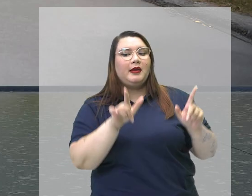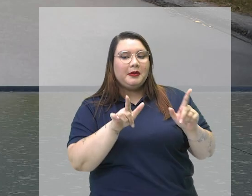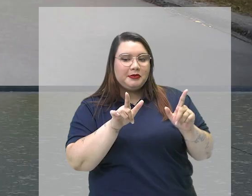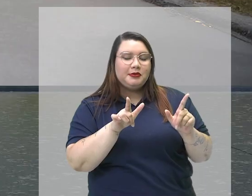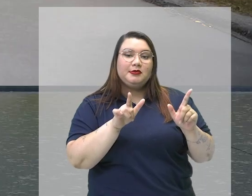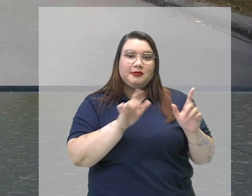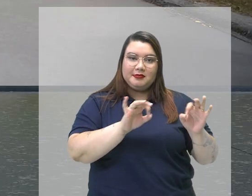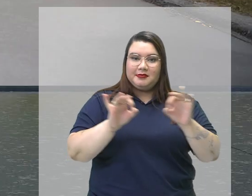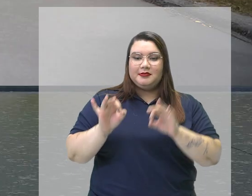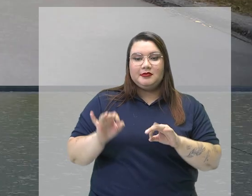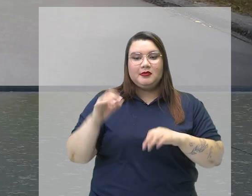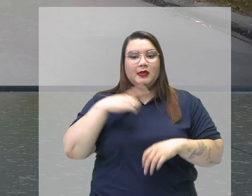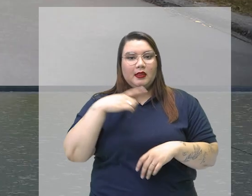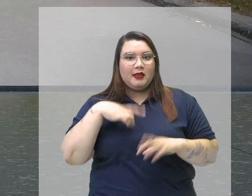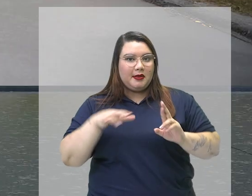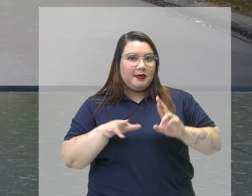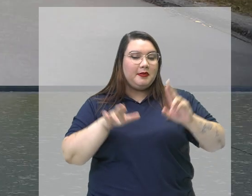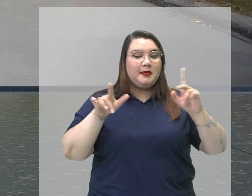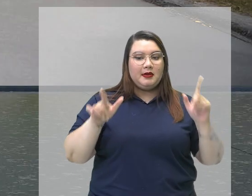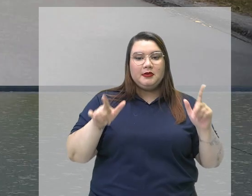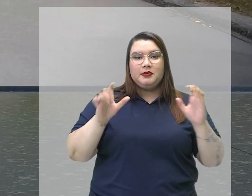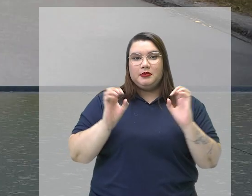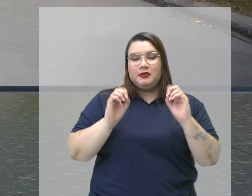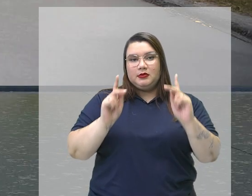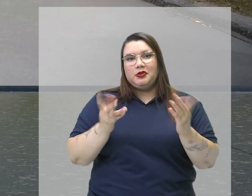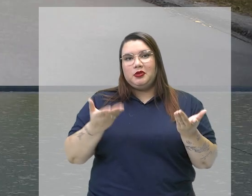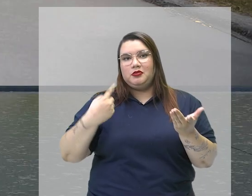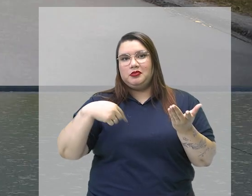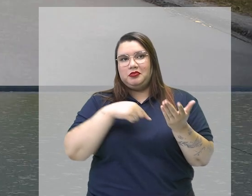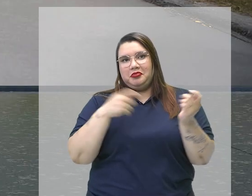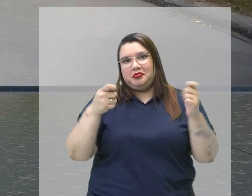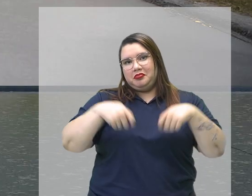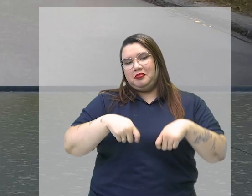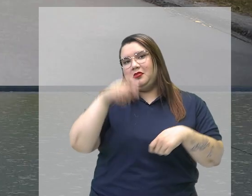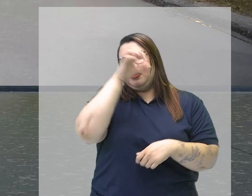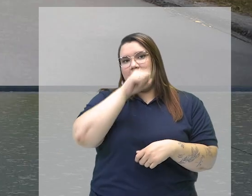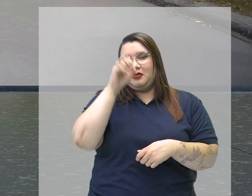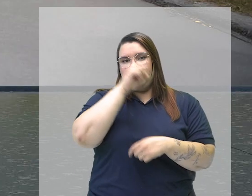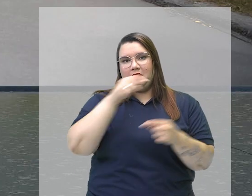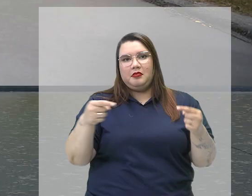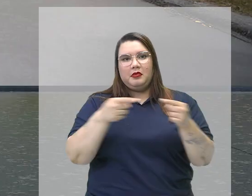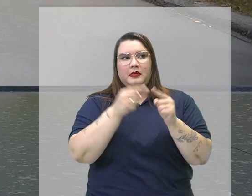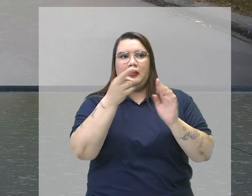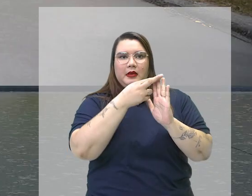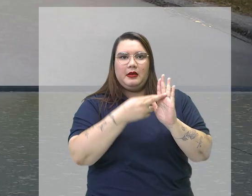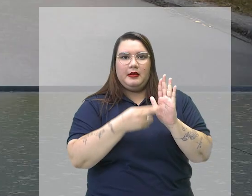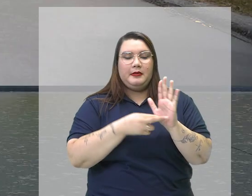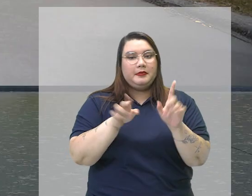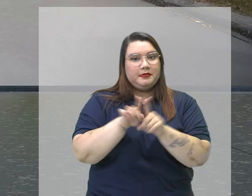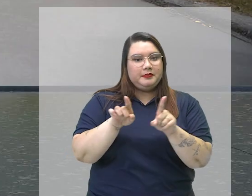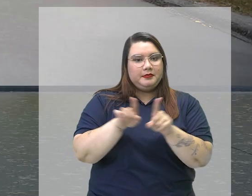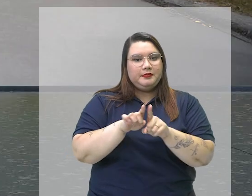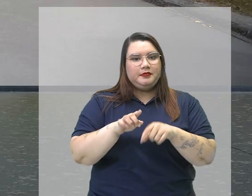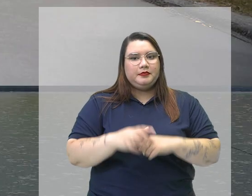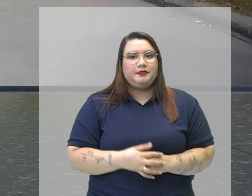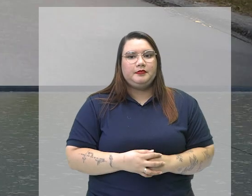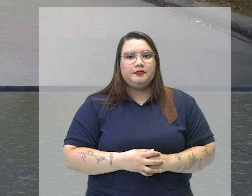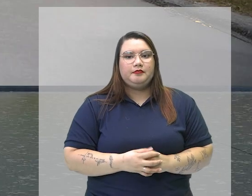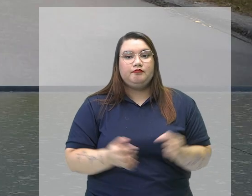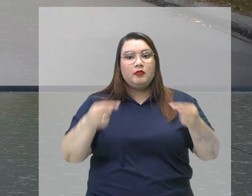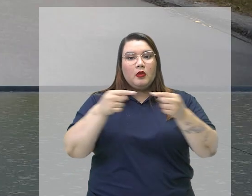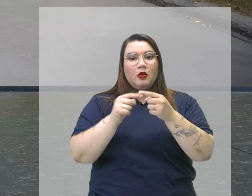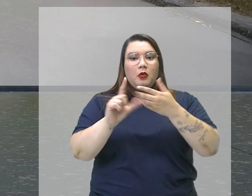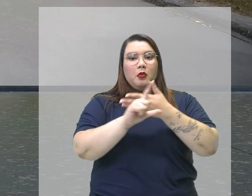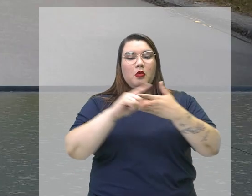que brincam ali em outro estado. Então, tem diferença, tá? Então, a gente consegue aprender essa questão de regras também.